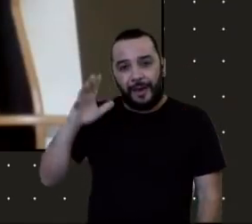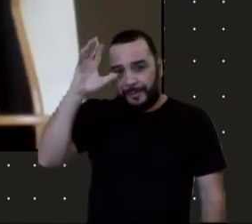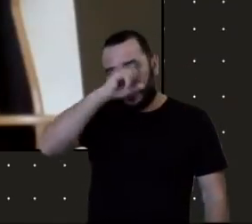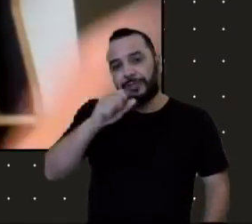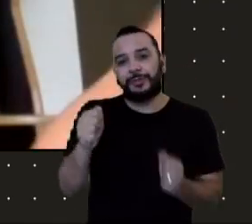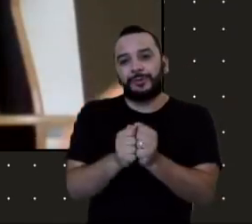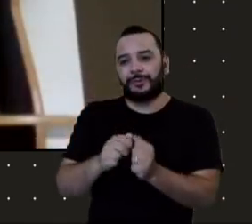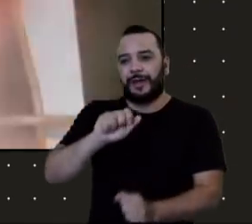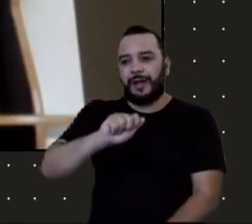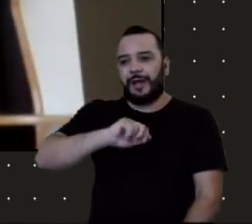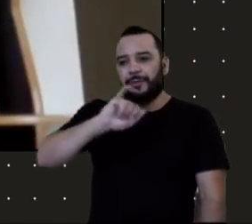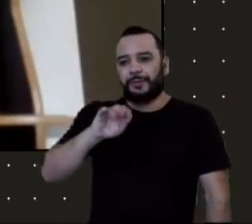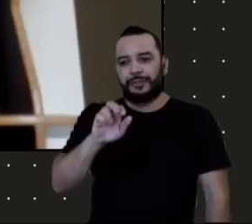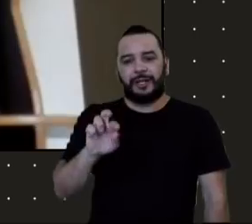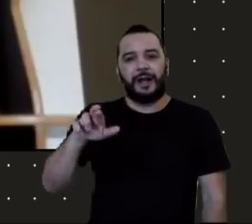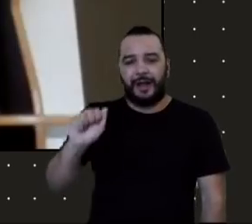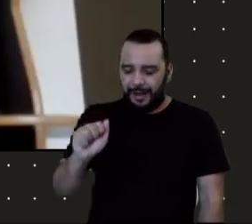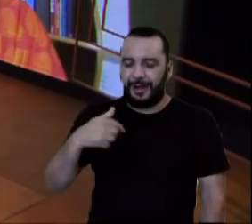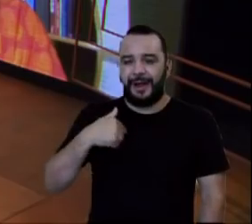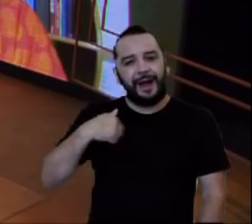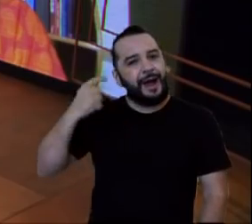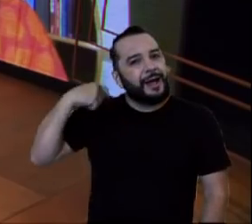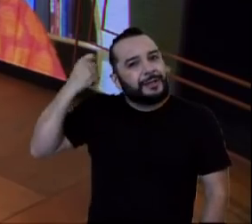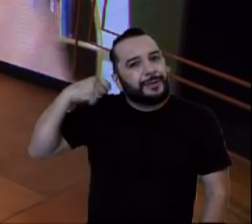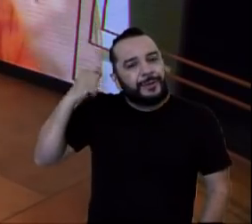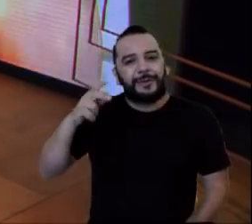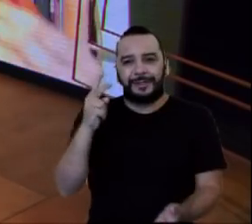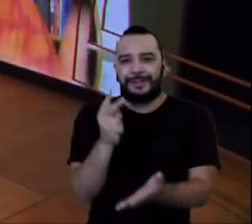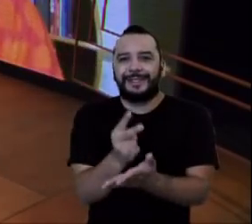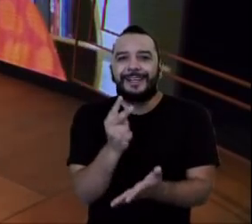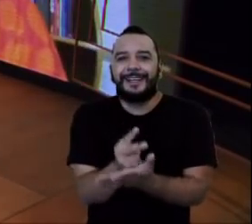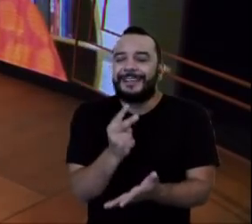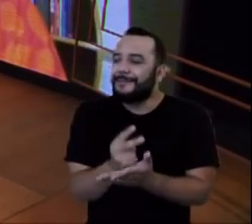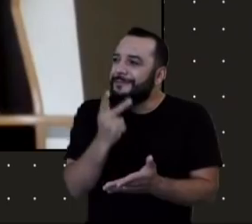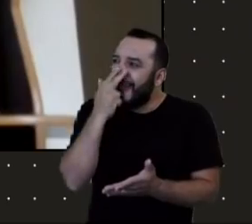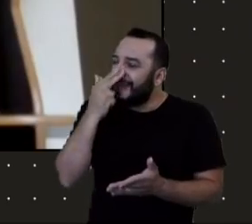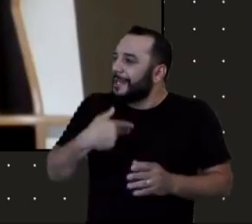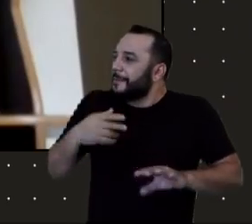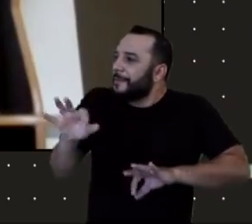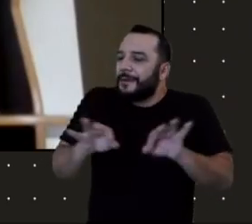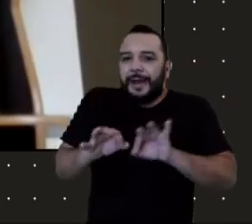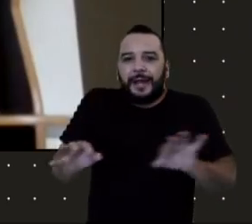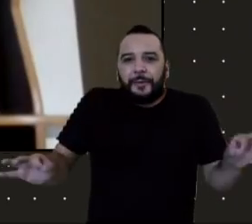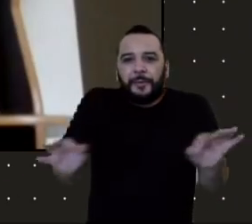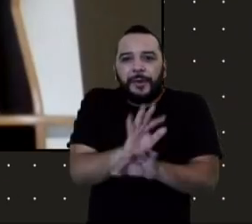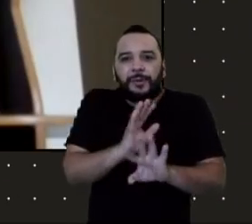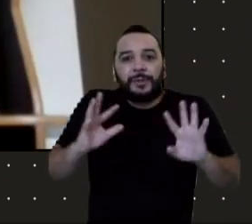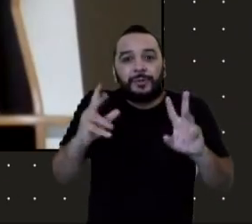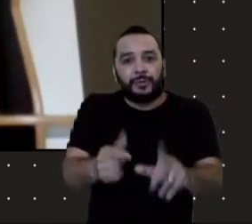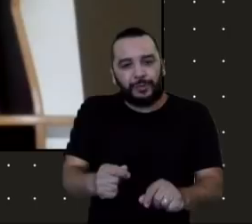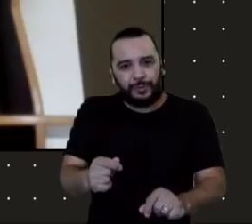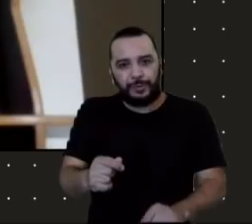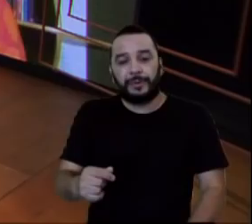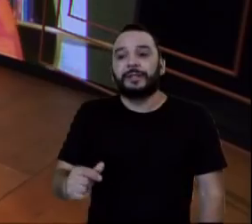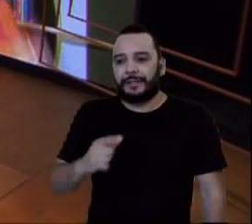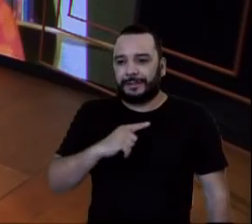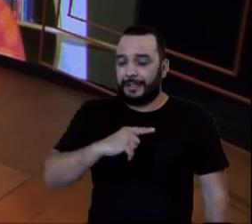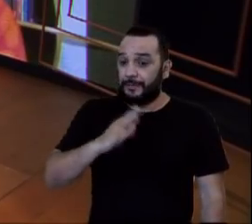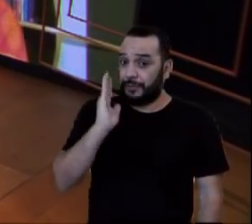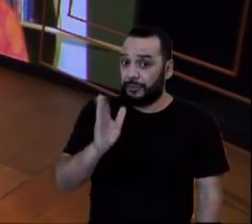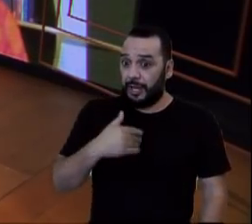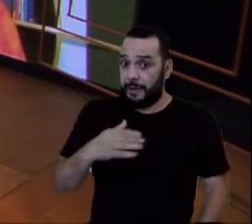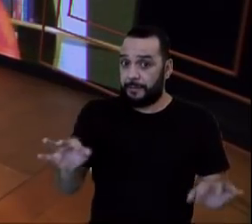horizontes. Então, cada peça, cada personagem é uma cultura nova que você vai conhecer, né? Quando eu falar das novelas, por exemplo, isso vai